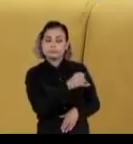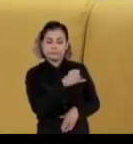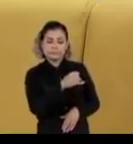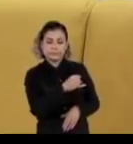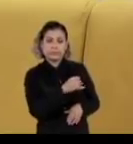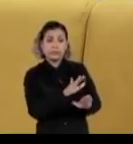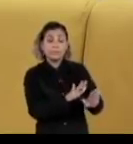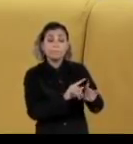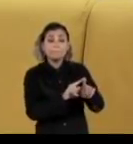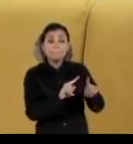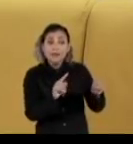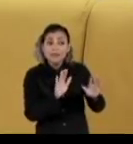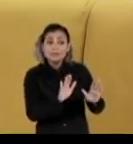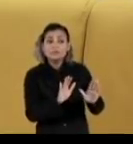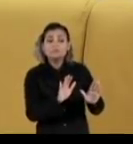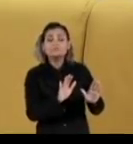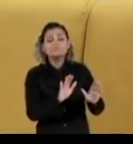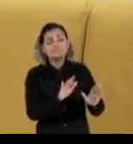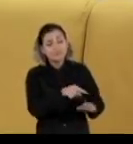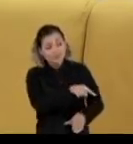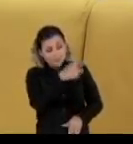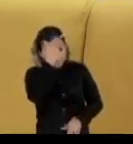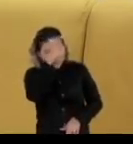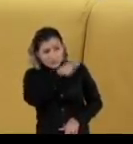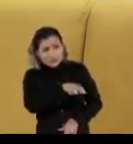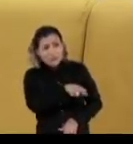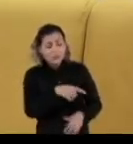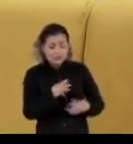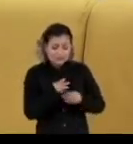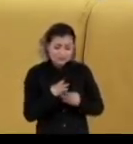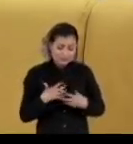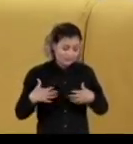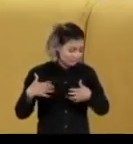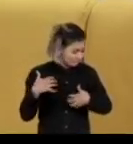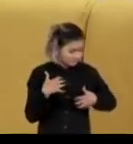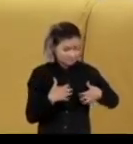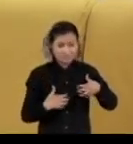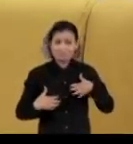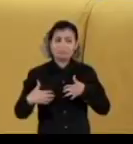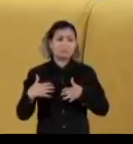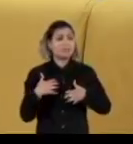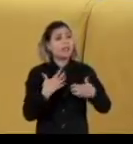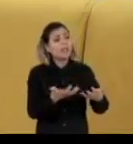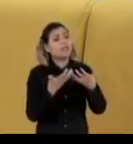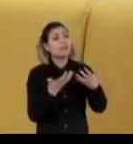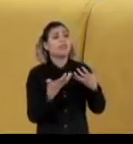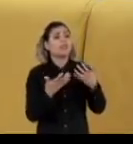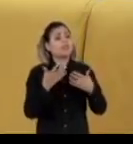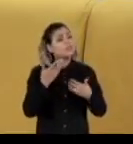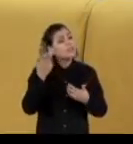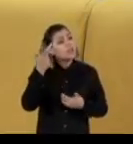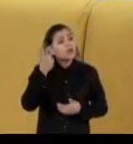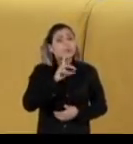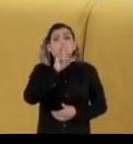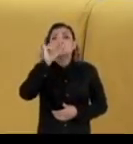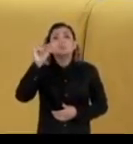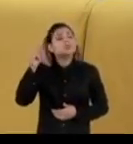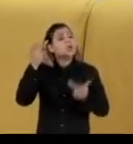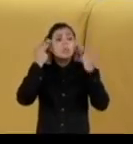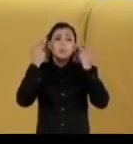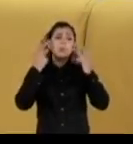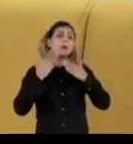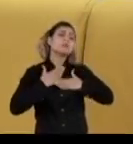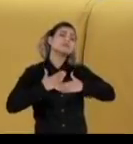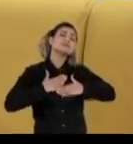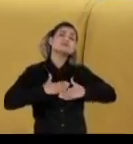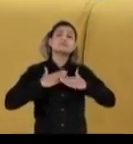até porque, claro, o que ela menos queria, o que ela mais queria era ter um dia normal, como quaisquer outras crianças,